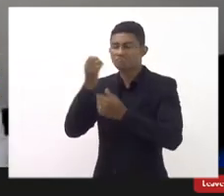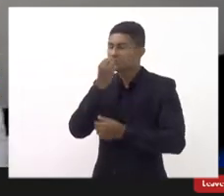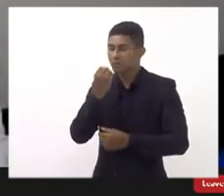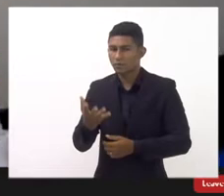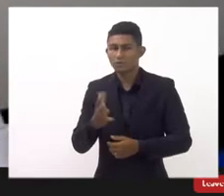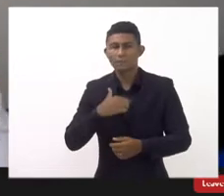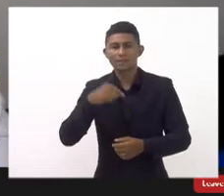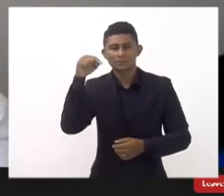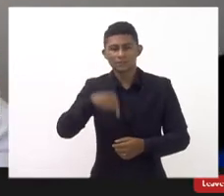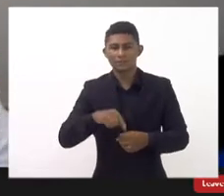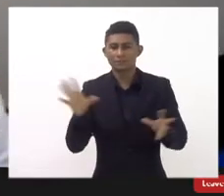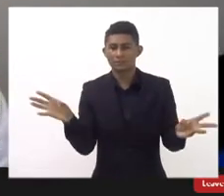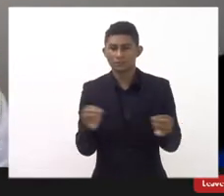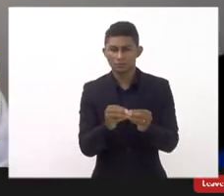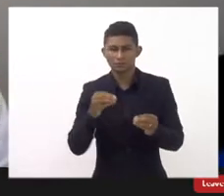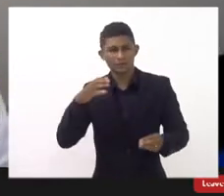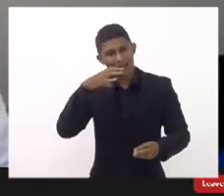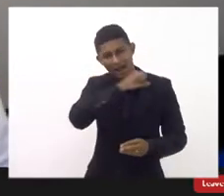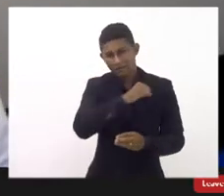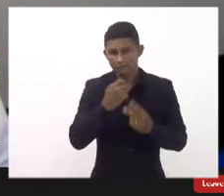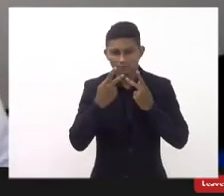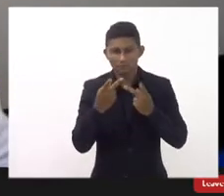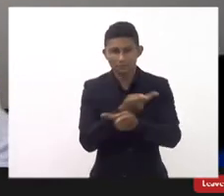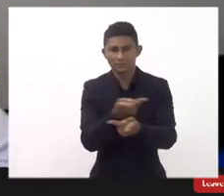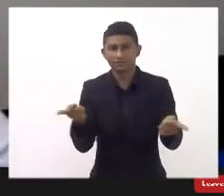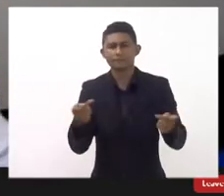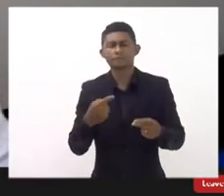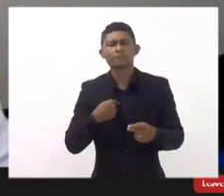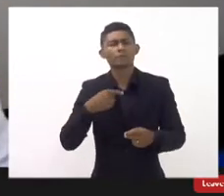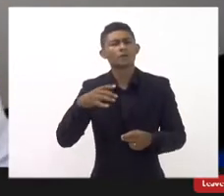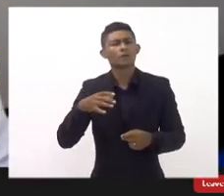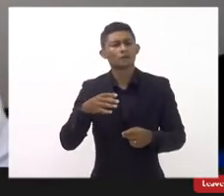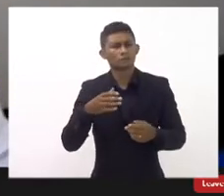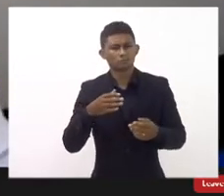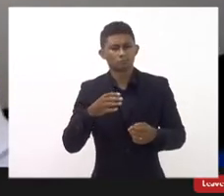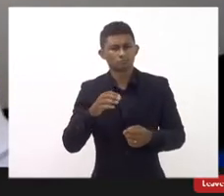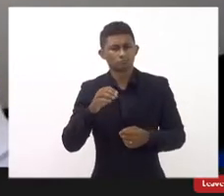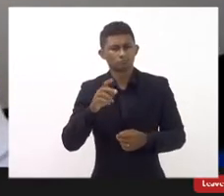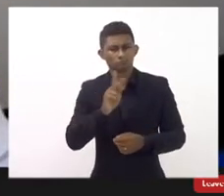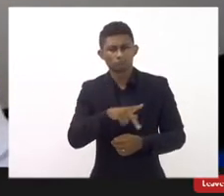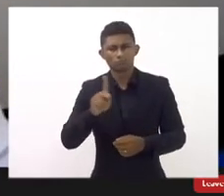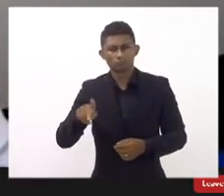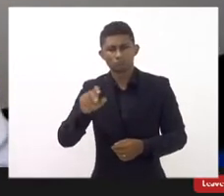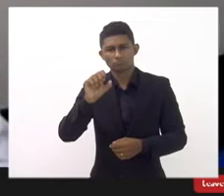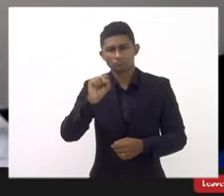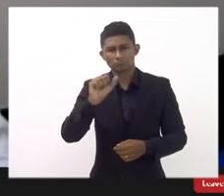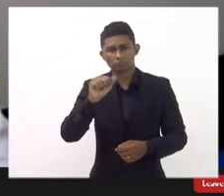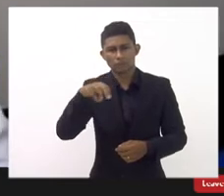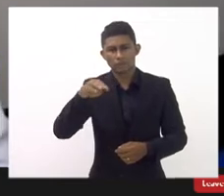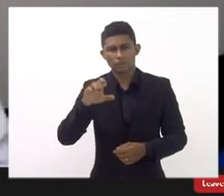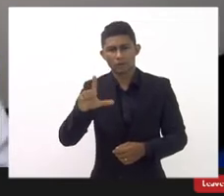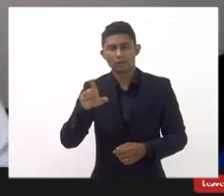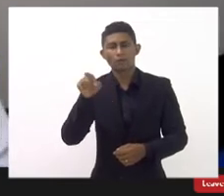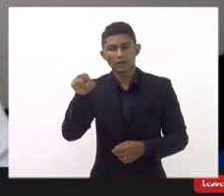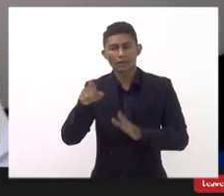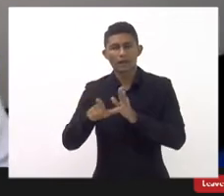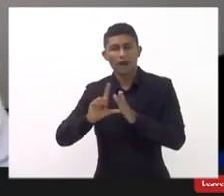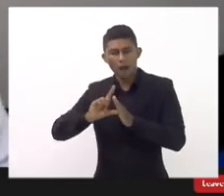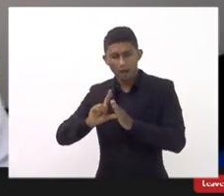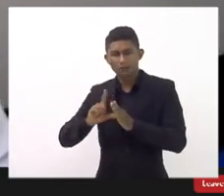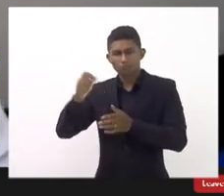quero ser muito breve. Eu ouvi atentamente a intervenção do professor Samuel, que me antecedeu. O Samuel